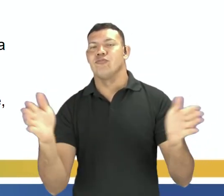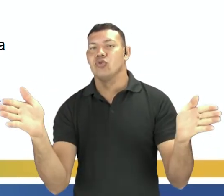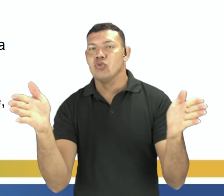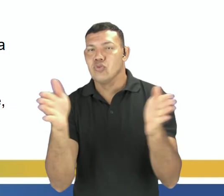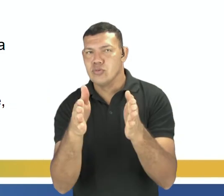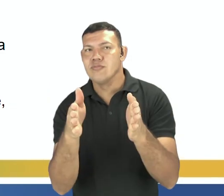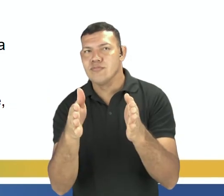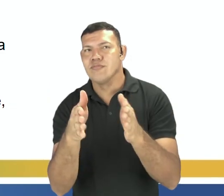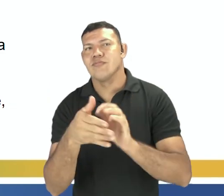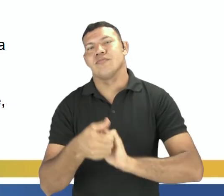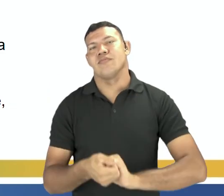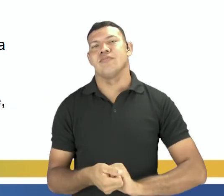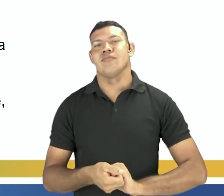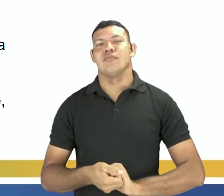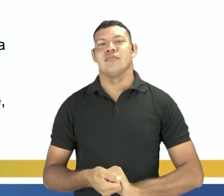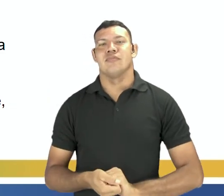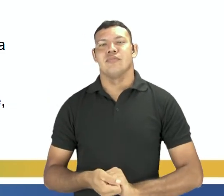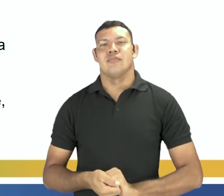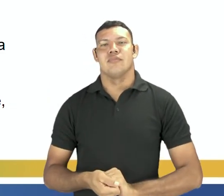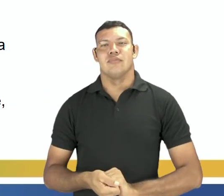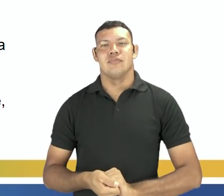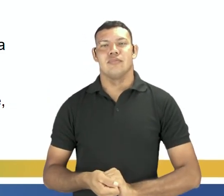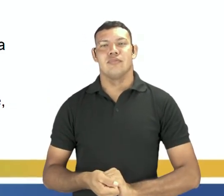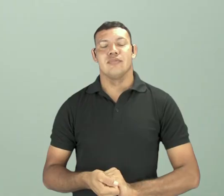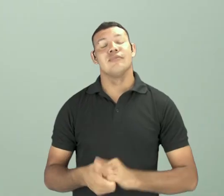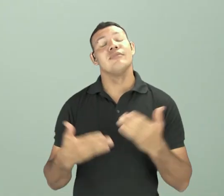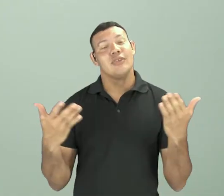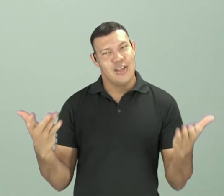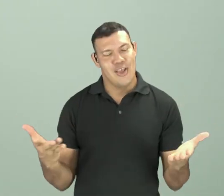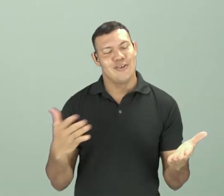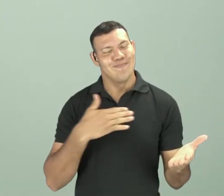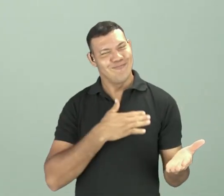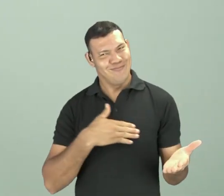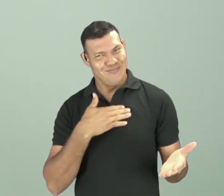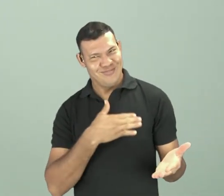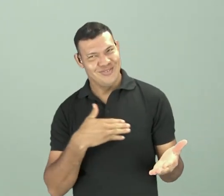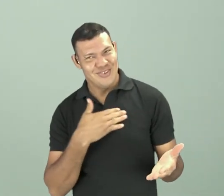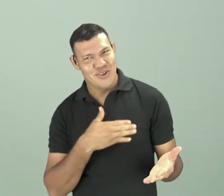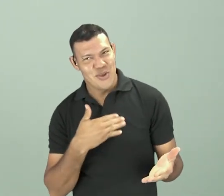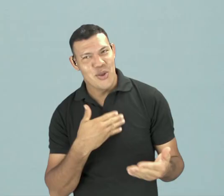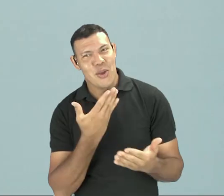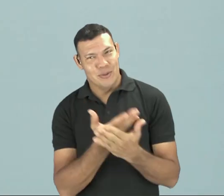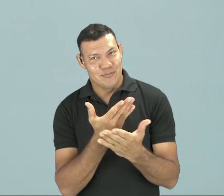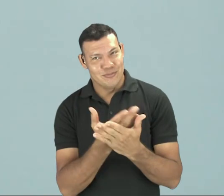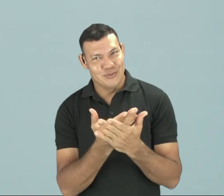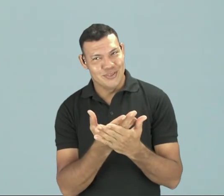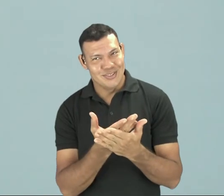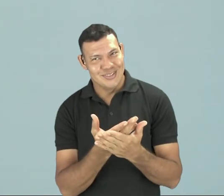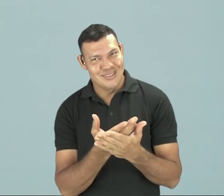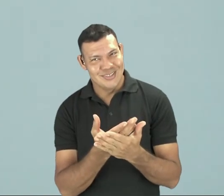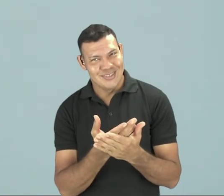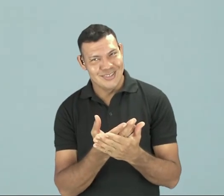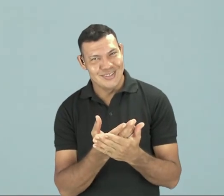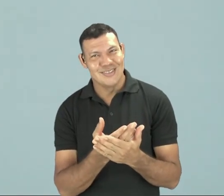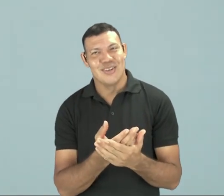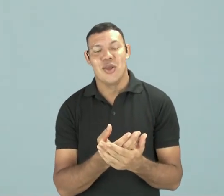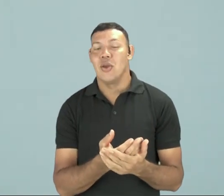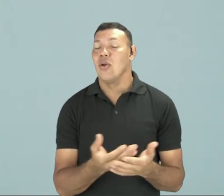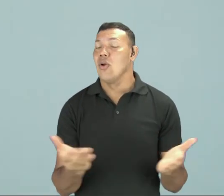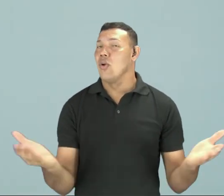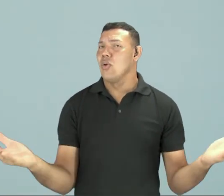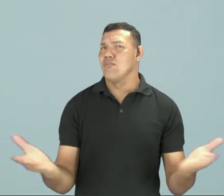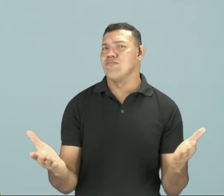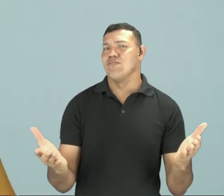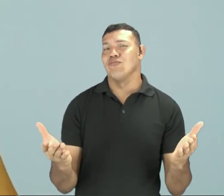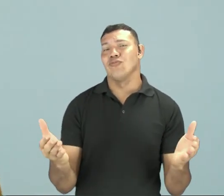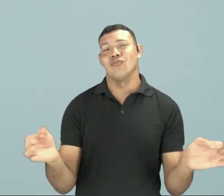só conflito com poucos personagens. E aí, gostou da aula? Fechou? Então, por hoje